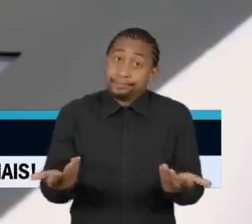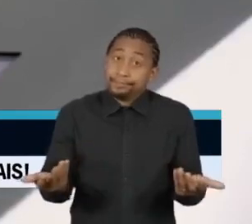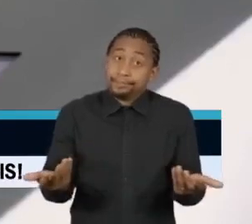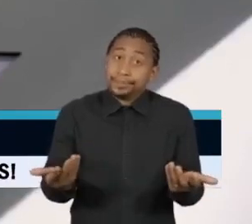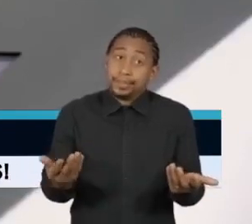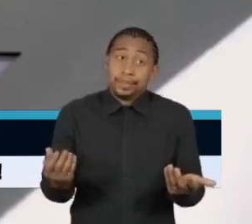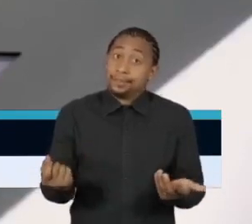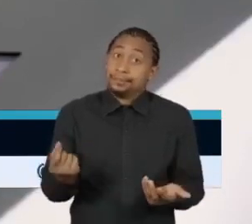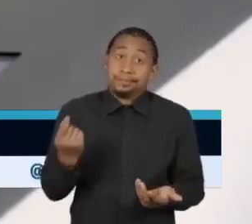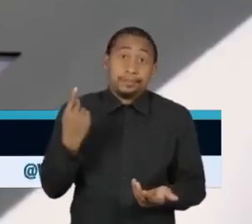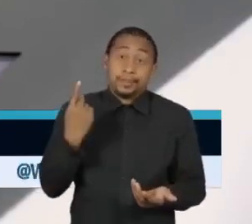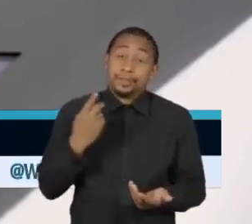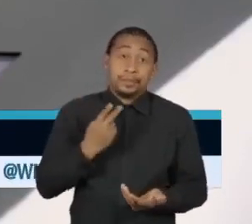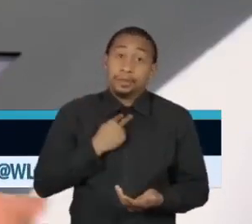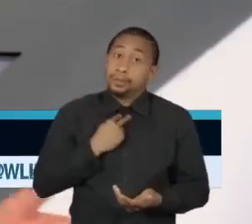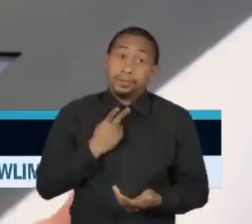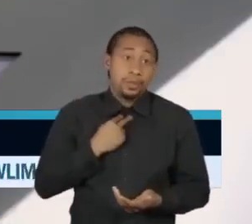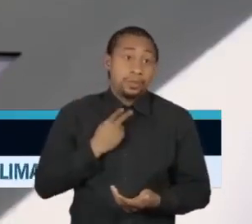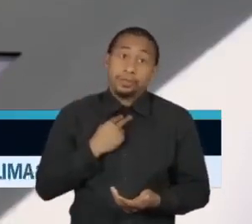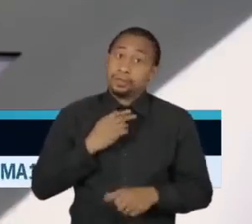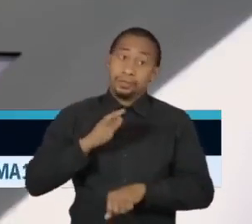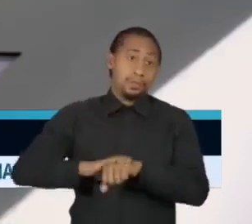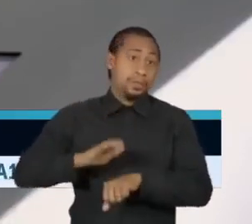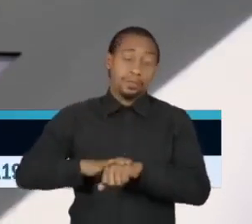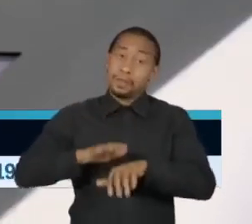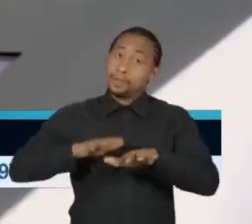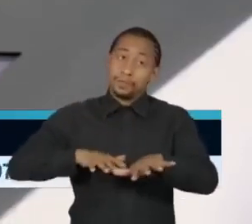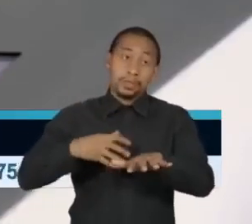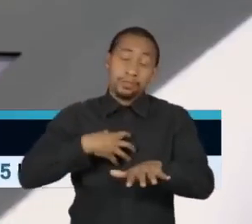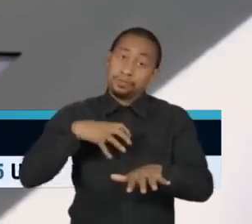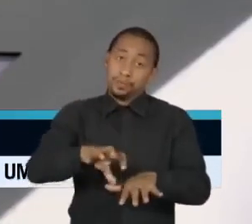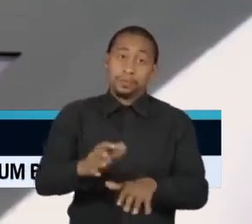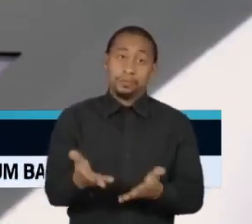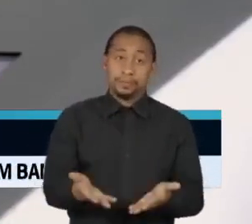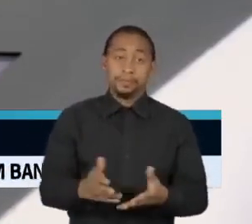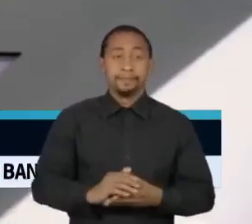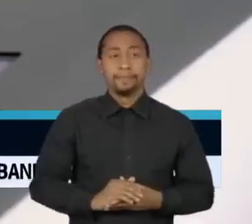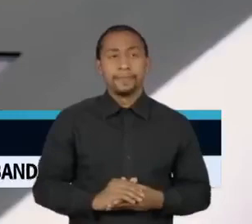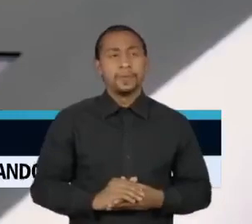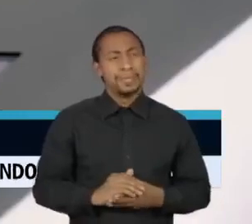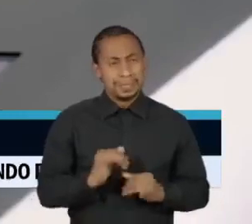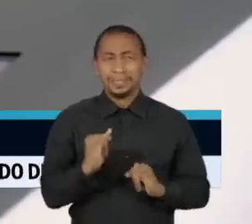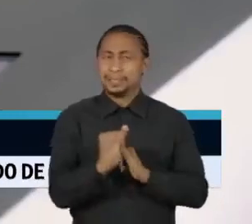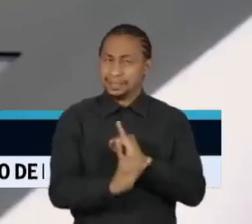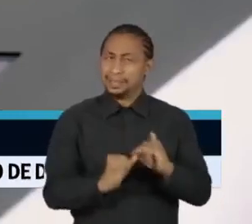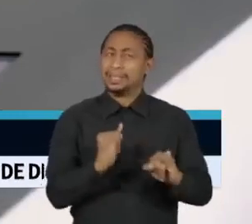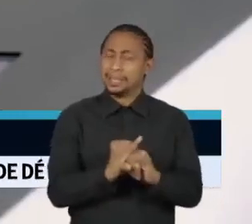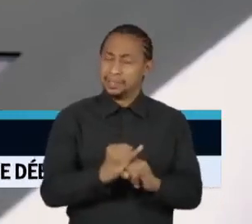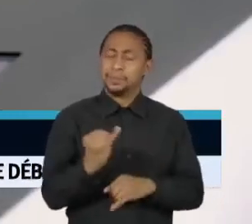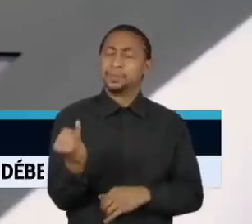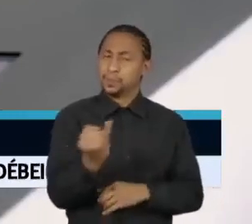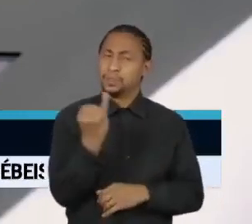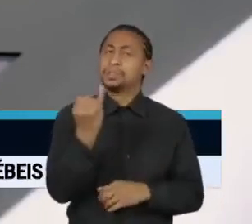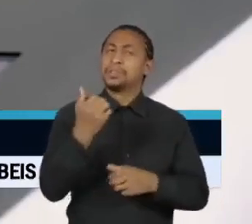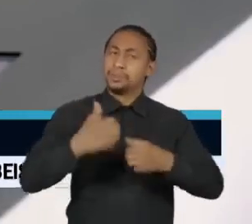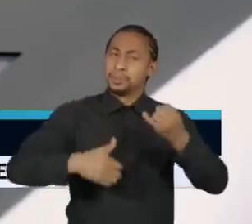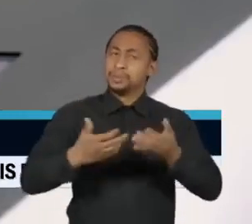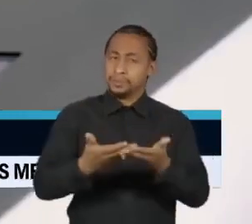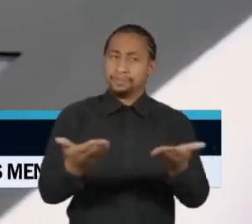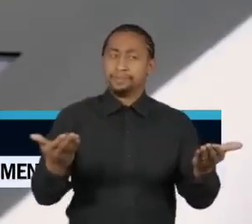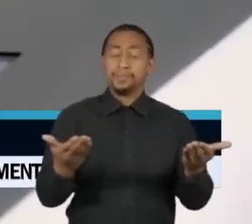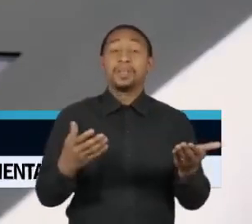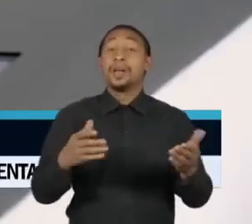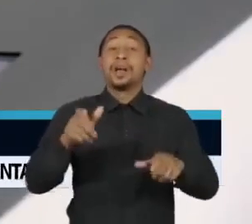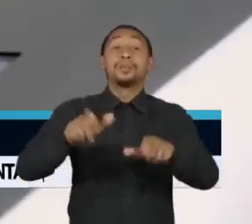abominar que não poderia ter sido feitas manifestações dessa forma agora essa questão da internet é muito importante as pessoas acham que liberdade